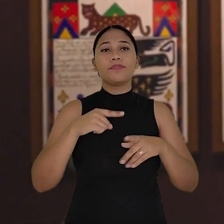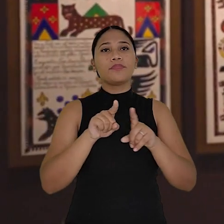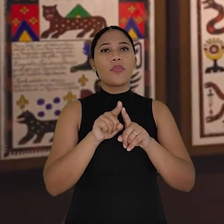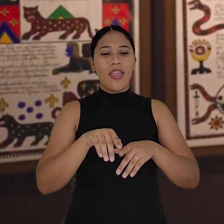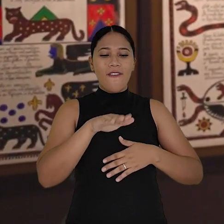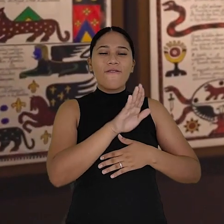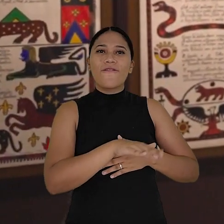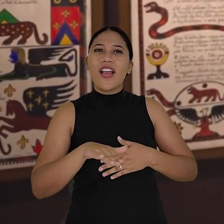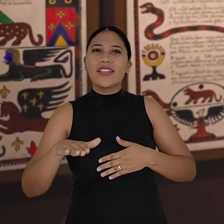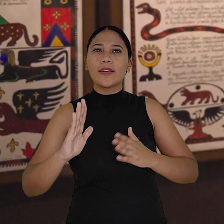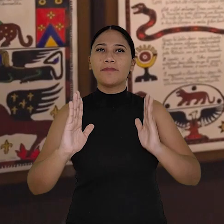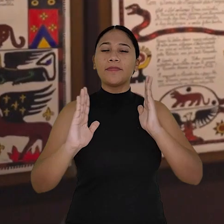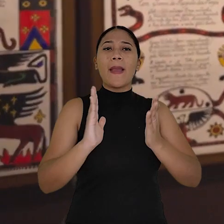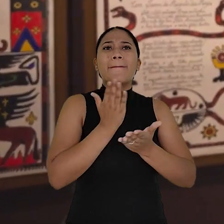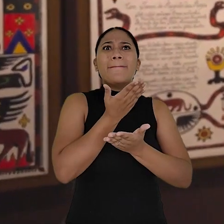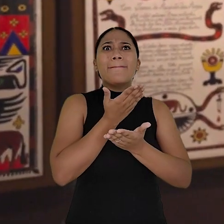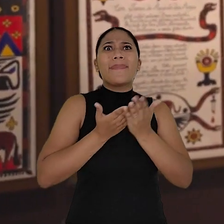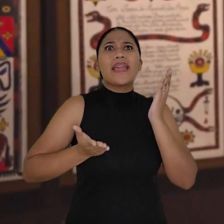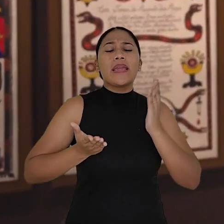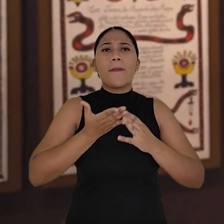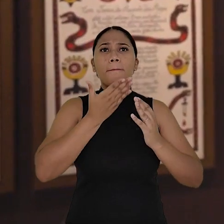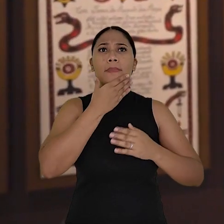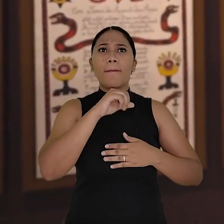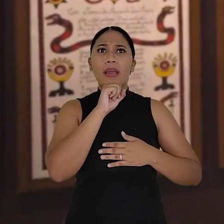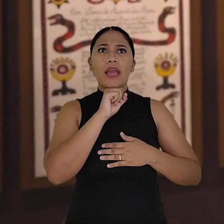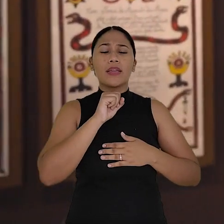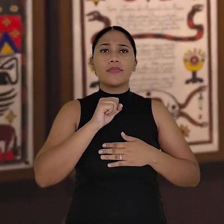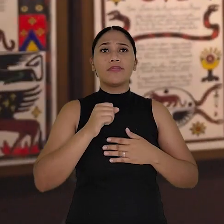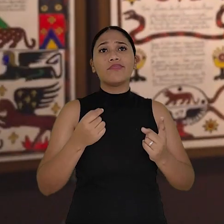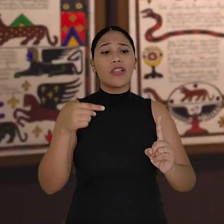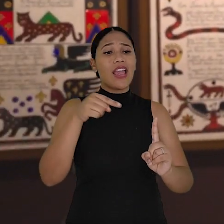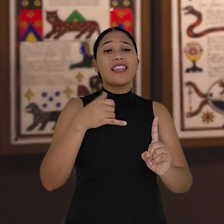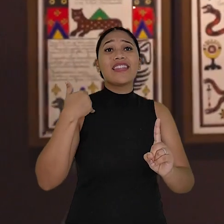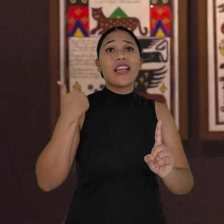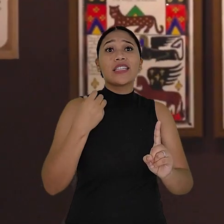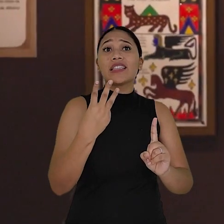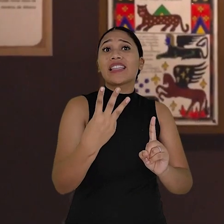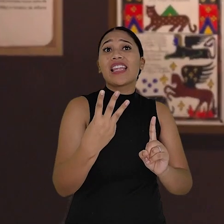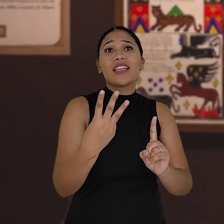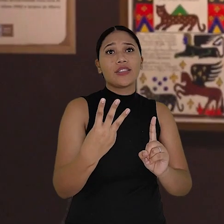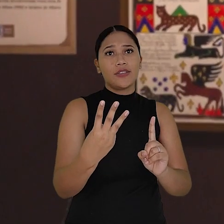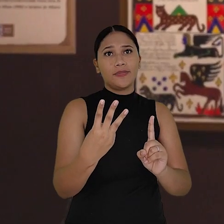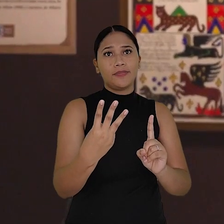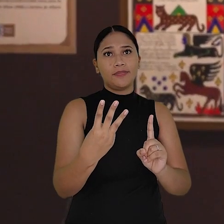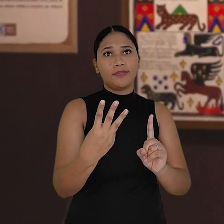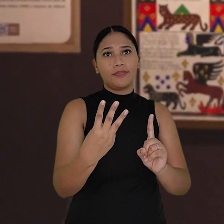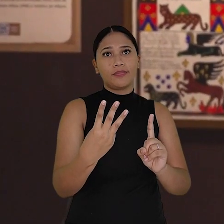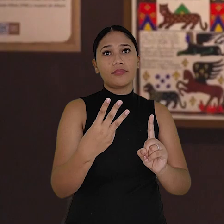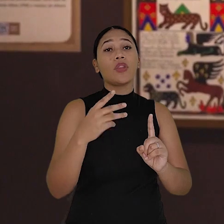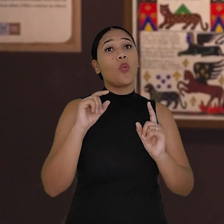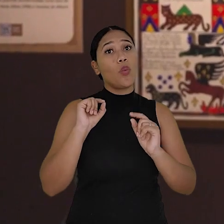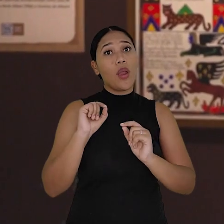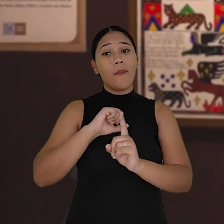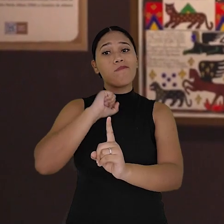morreu, toda a infância que ele tem essa perda do pai. O pai dele morreu quando ele tinha 3 anos de